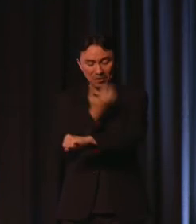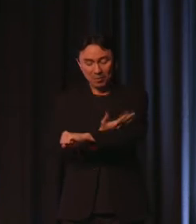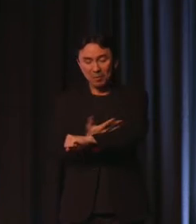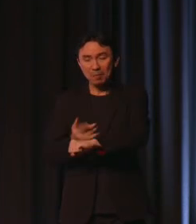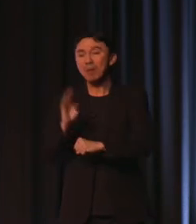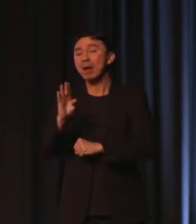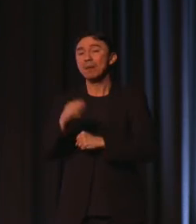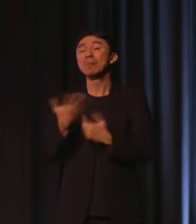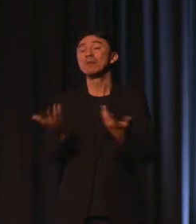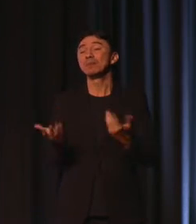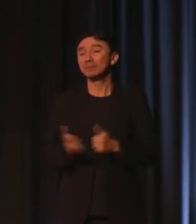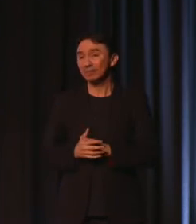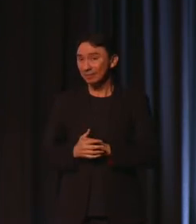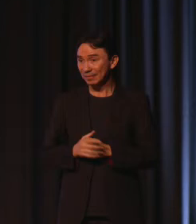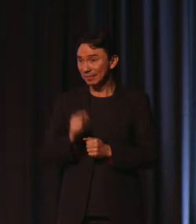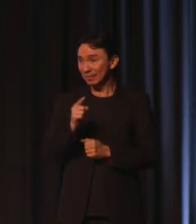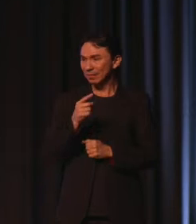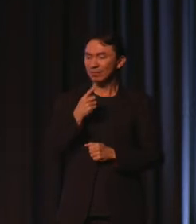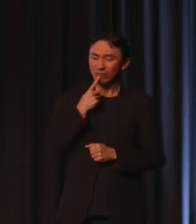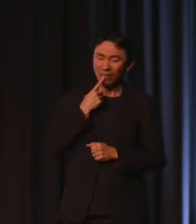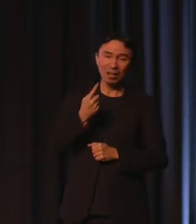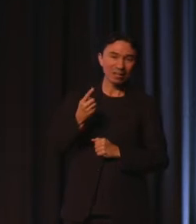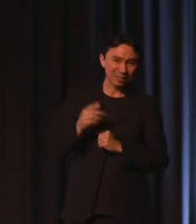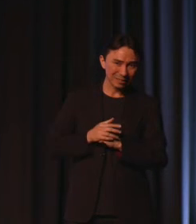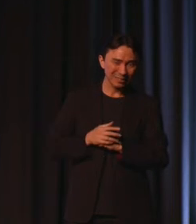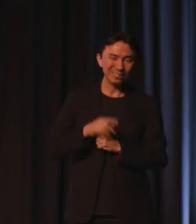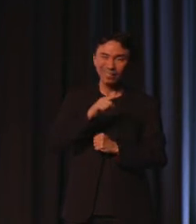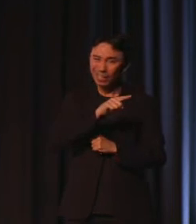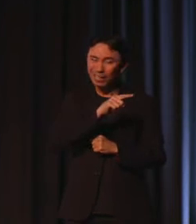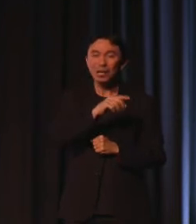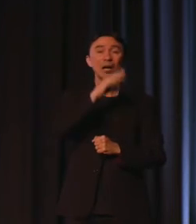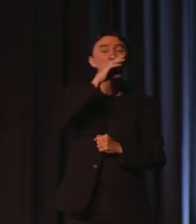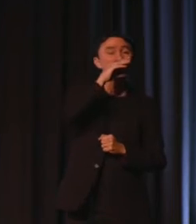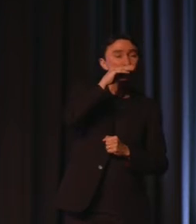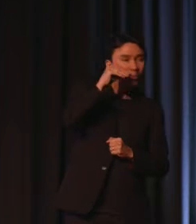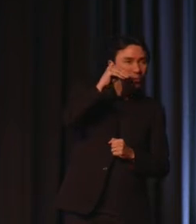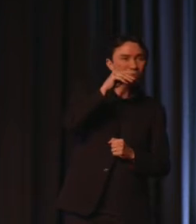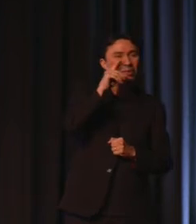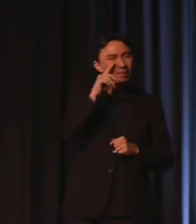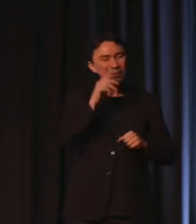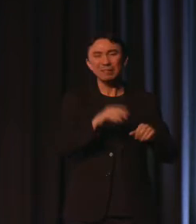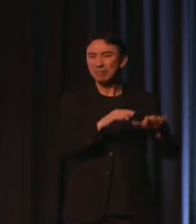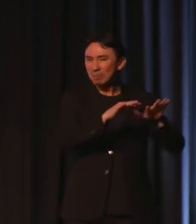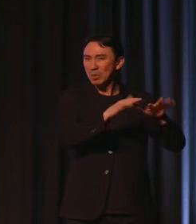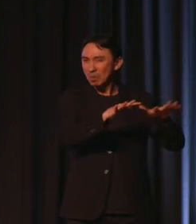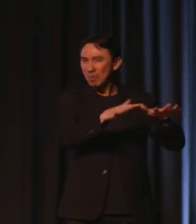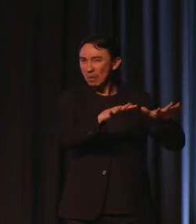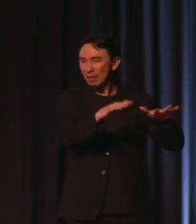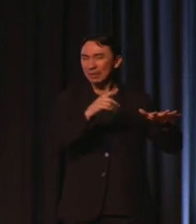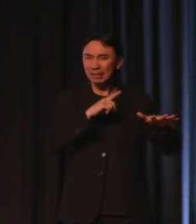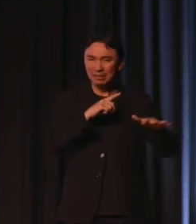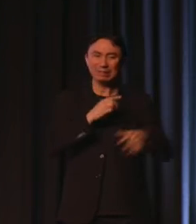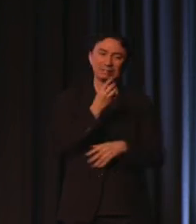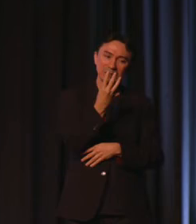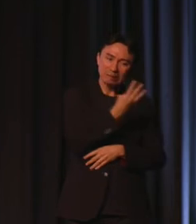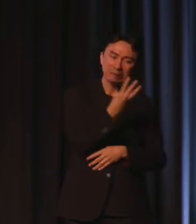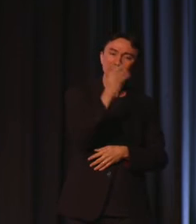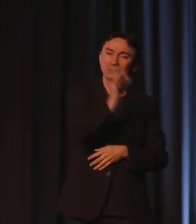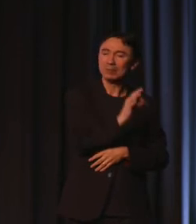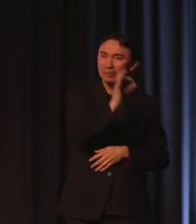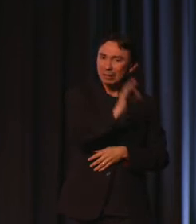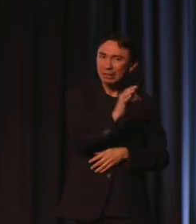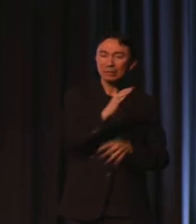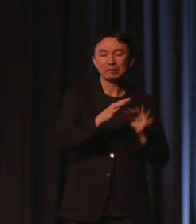olhando que esses fatores ficam diluídos no adulto e você vai ter 33% ali na distância do local, então ir ao hemocentro,